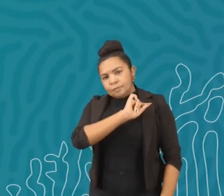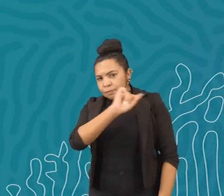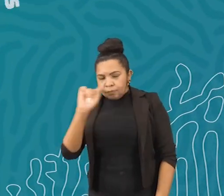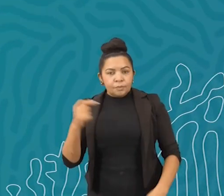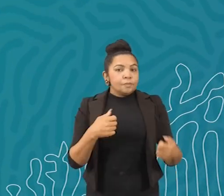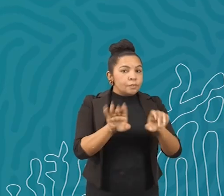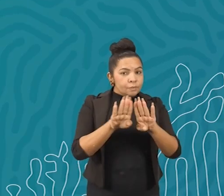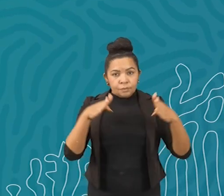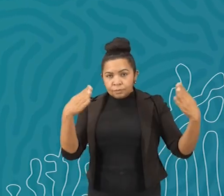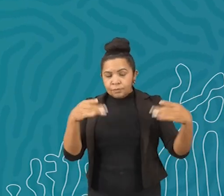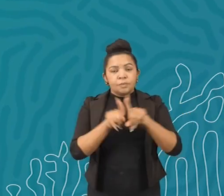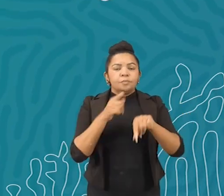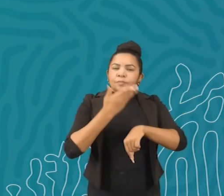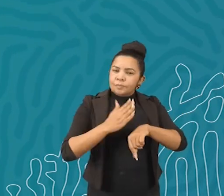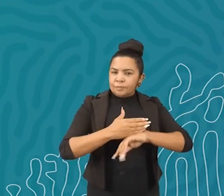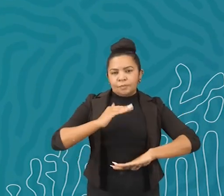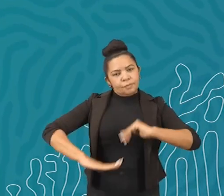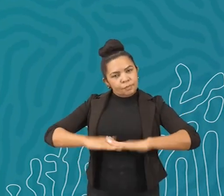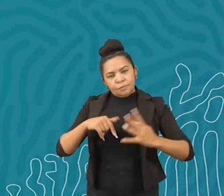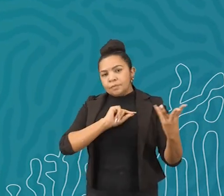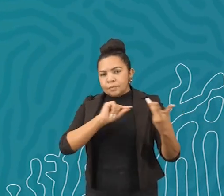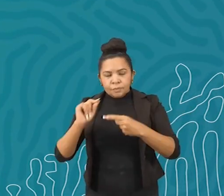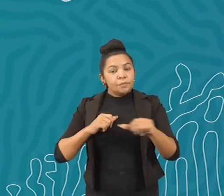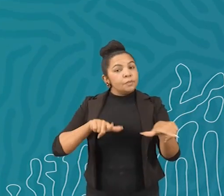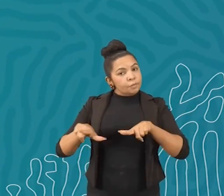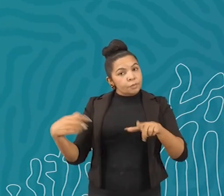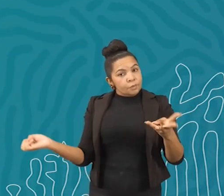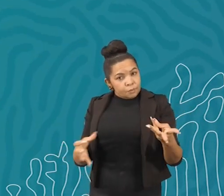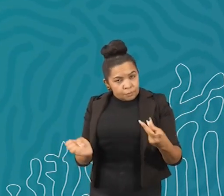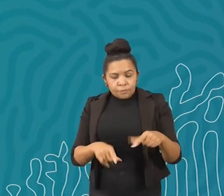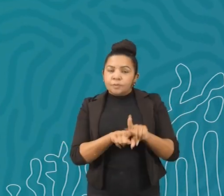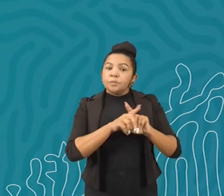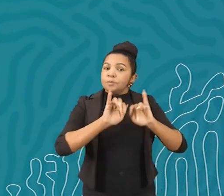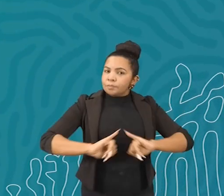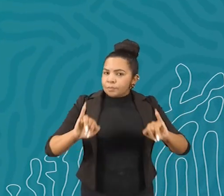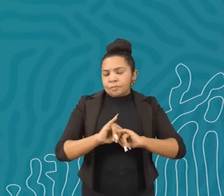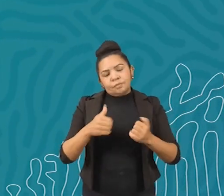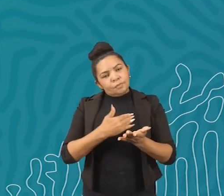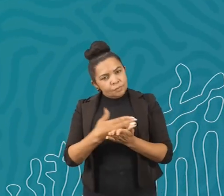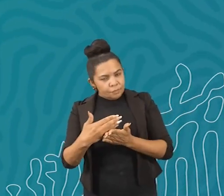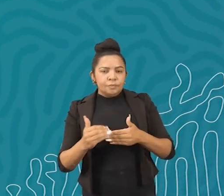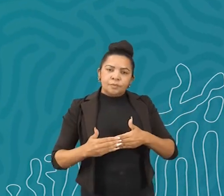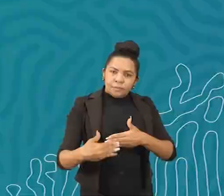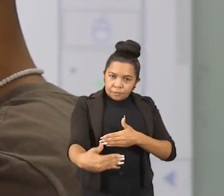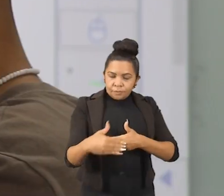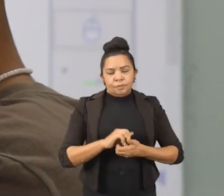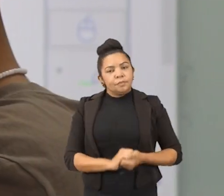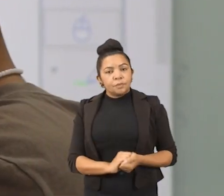técnicos, abertos, de aperfeiçoamento, atualização e formação inicial e